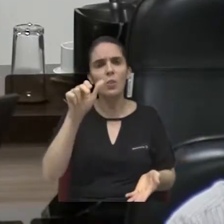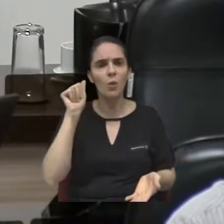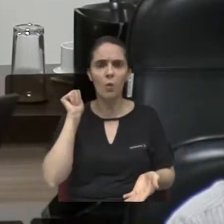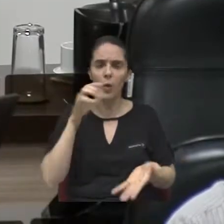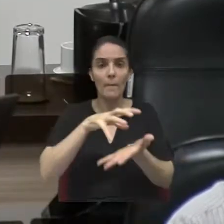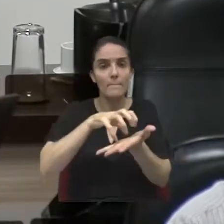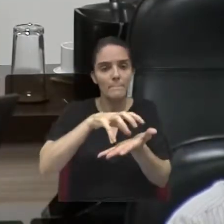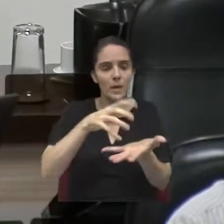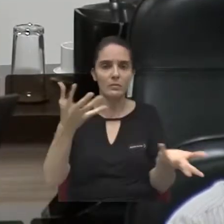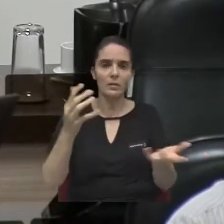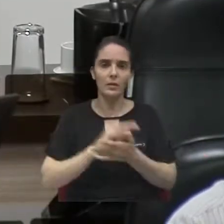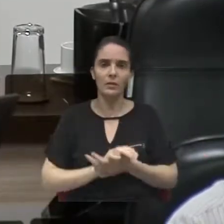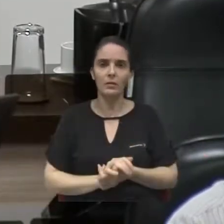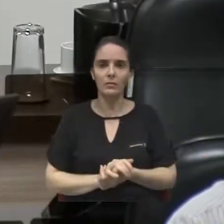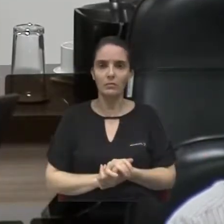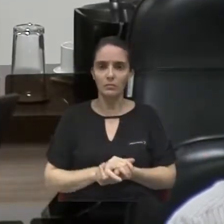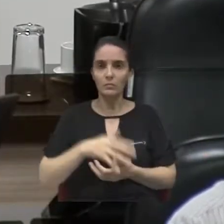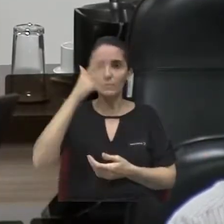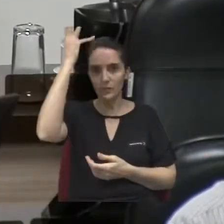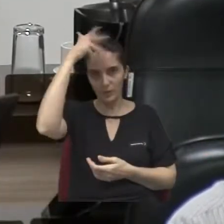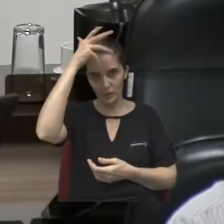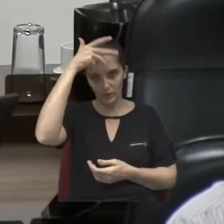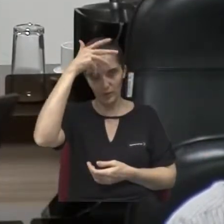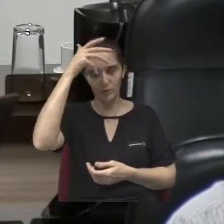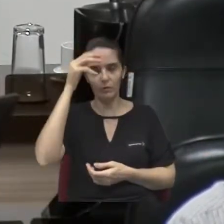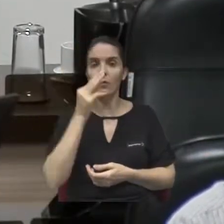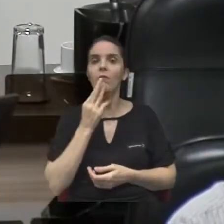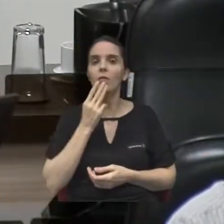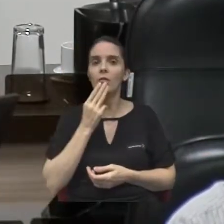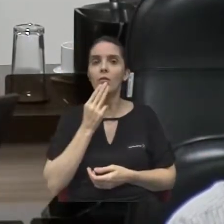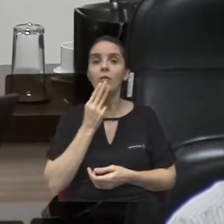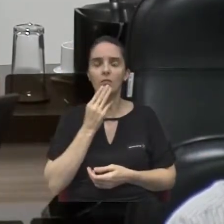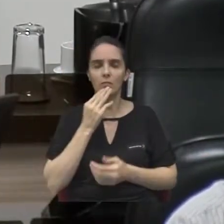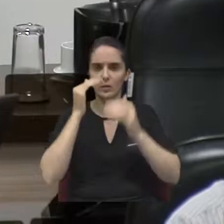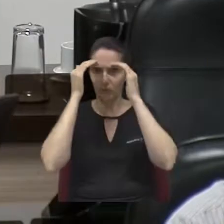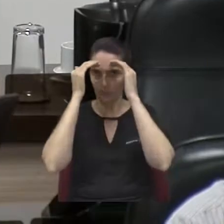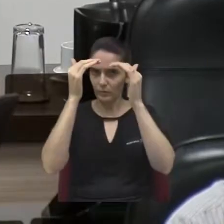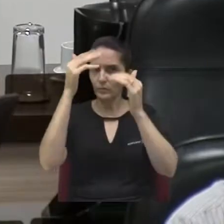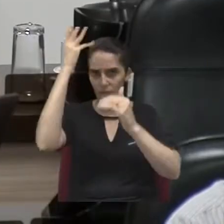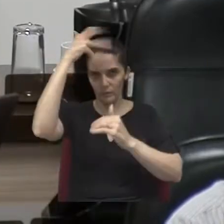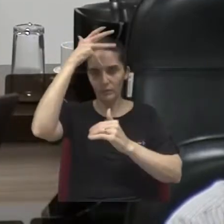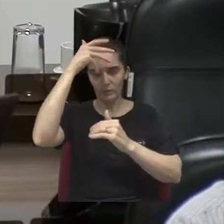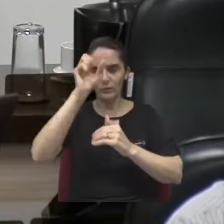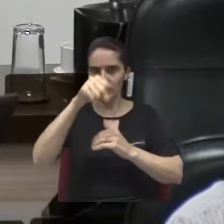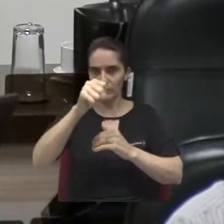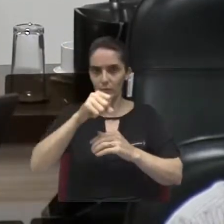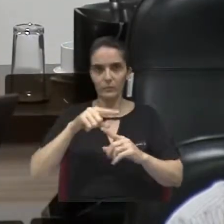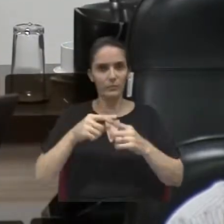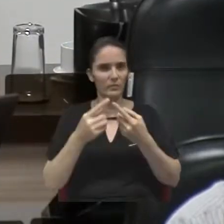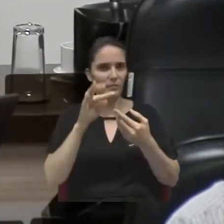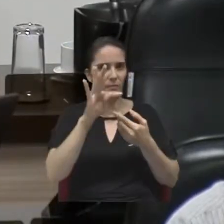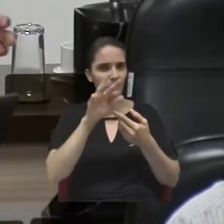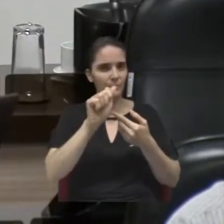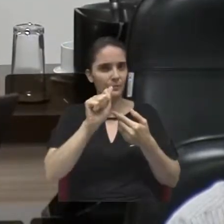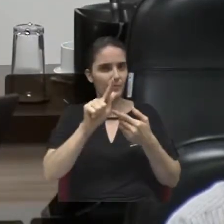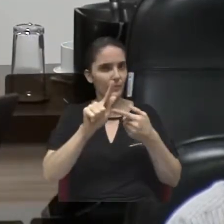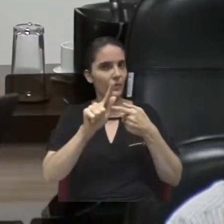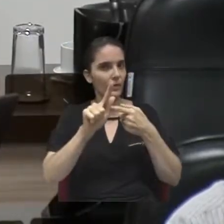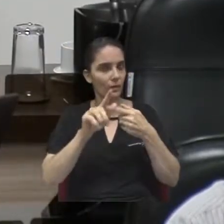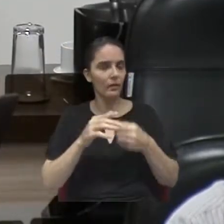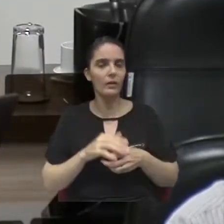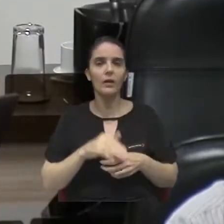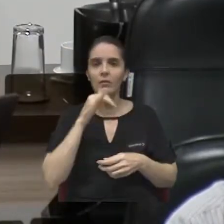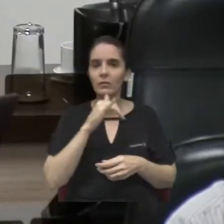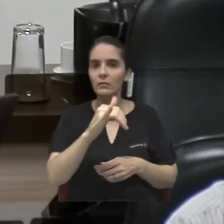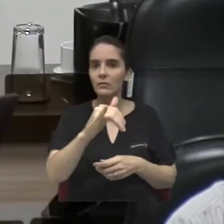Érica, com todo o respeito e carinho que tenho por Vossa Excelência, esse TAC foi anunciado agora,